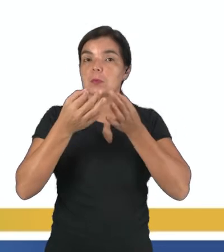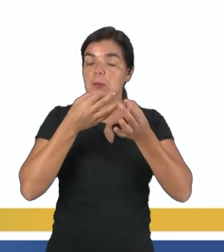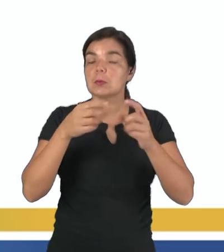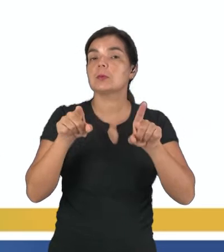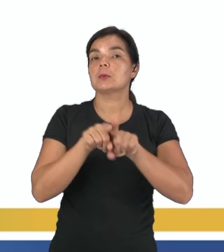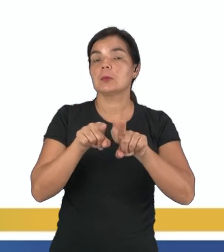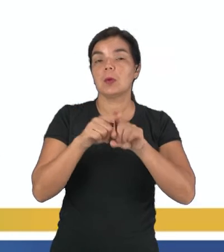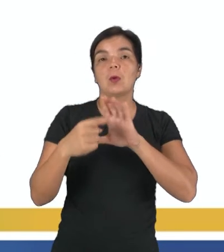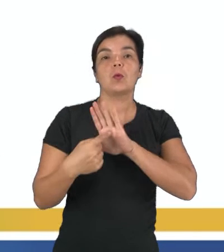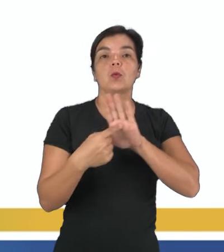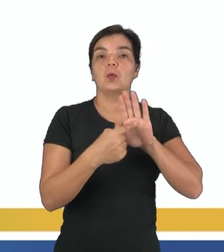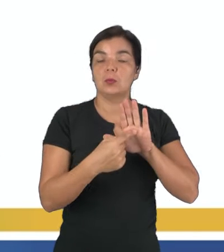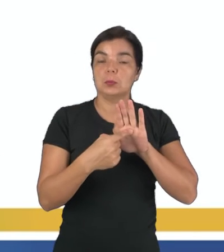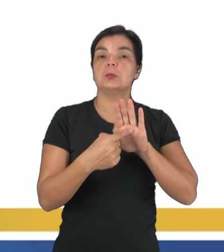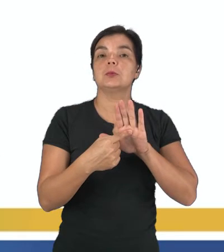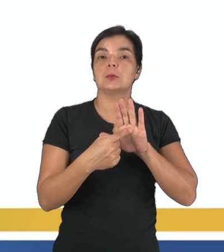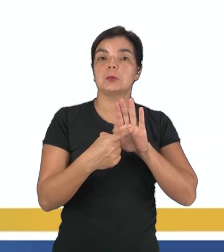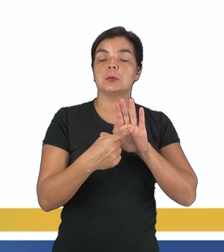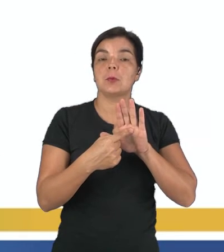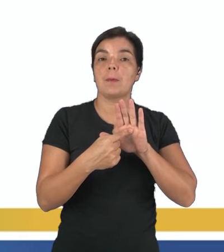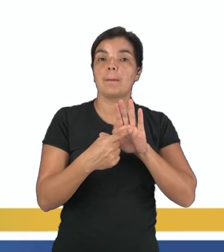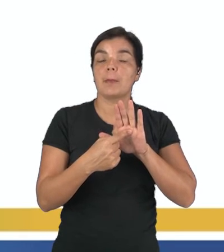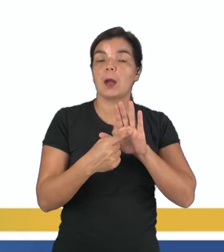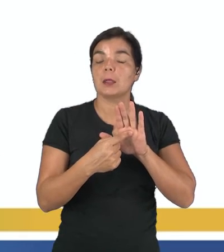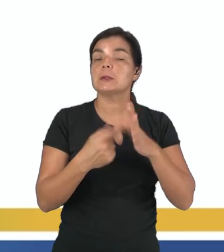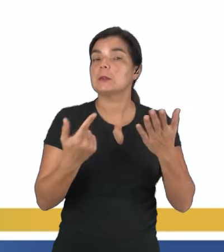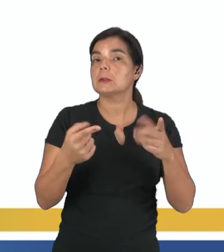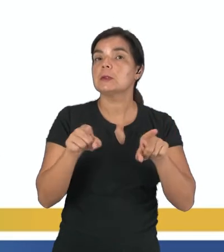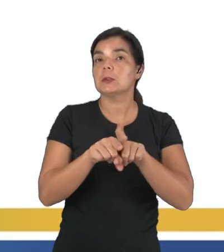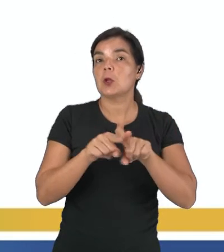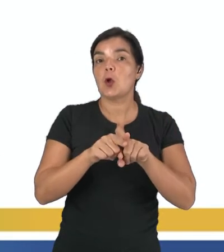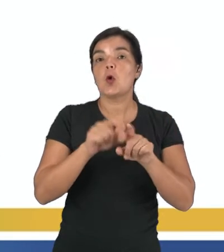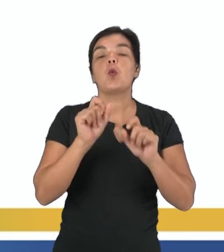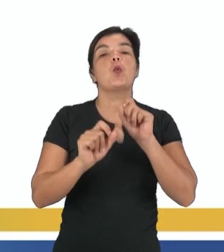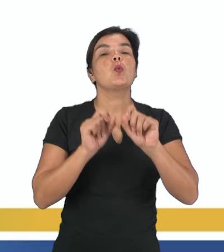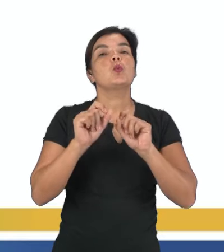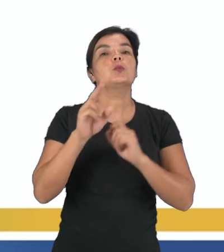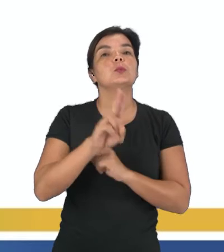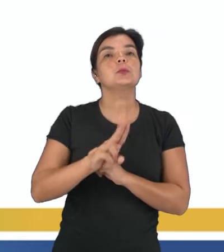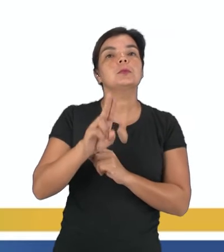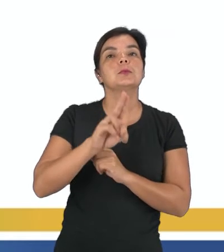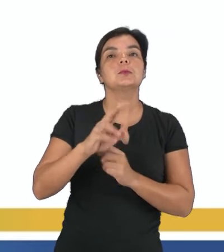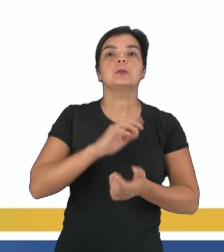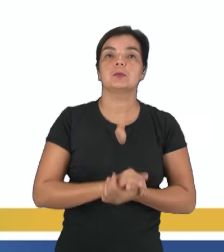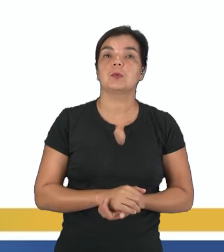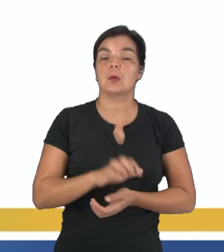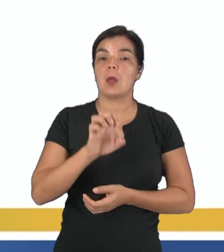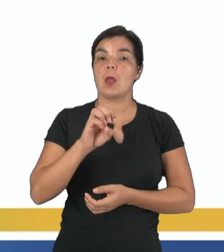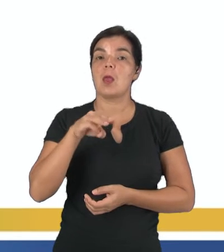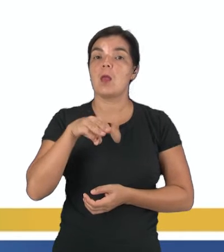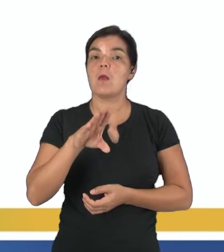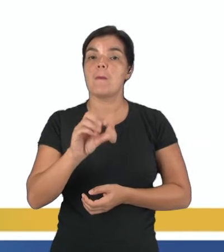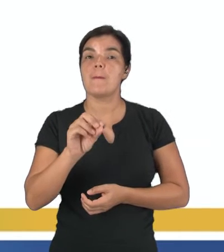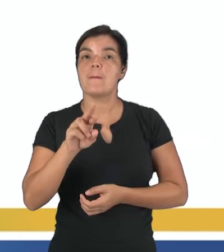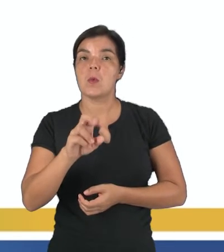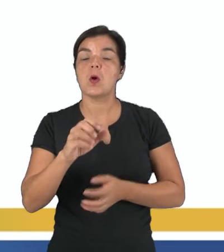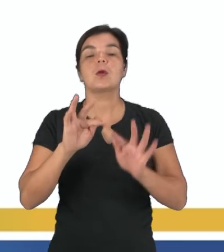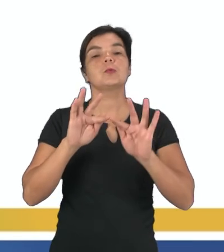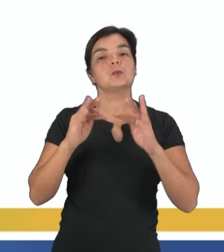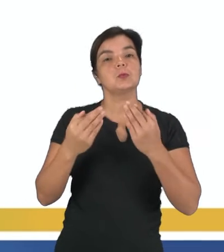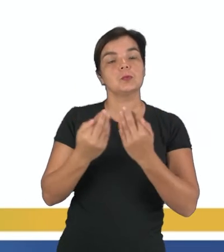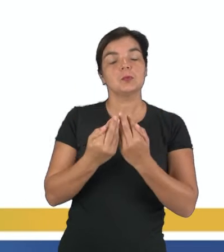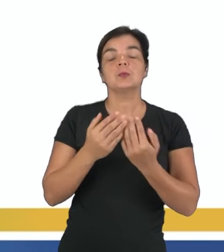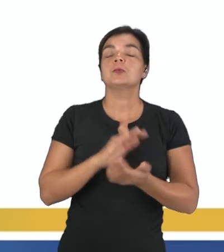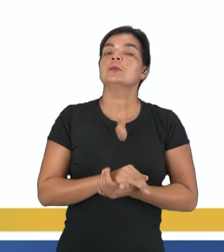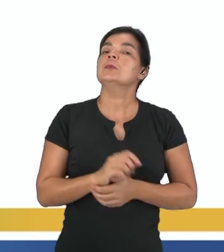preferência apresentado de maneira mais fraca. Isso pode ser feito usando o embora e a sua família, tá?